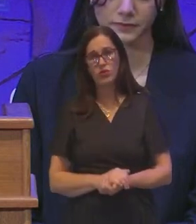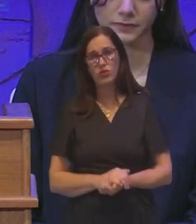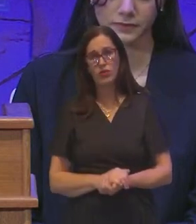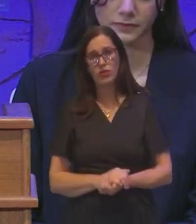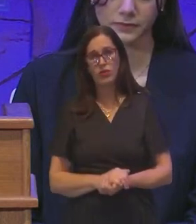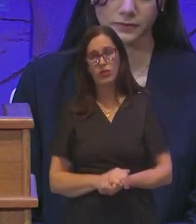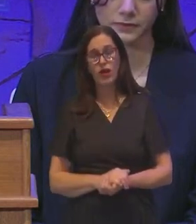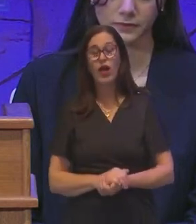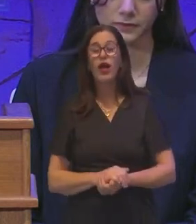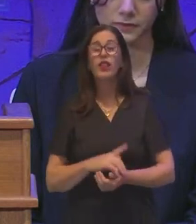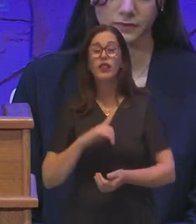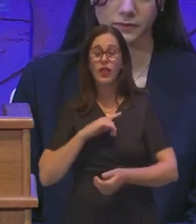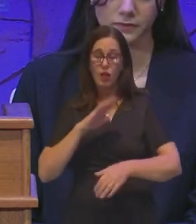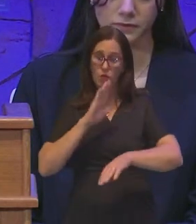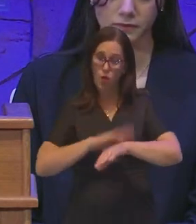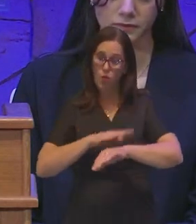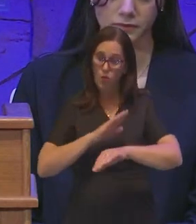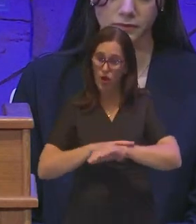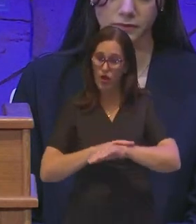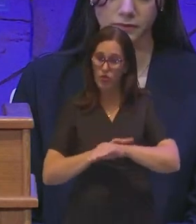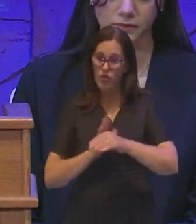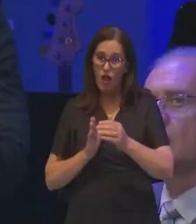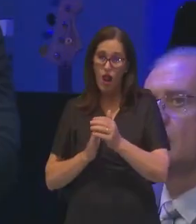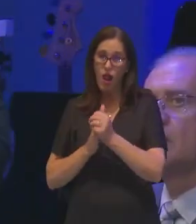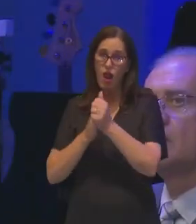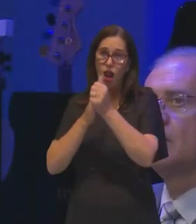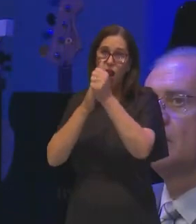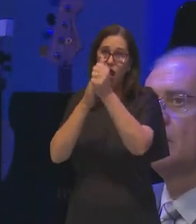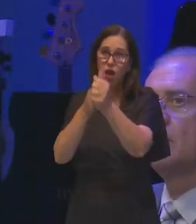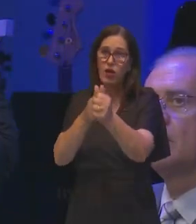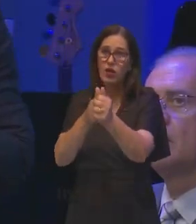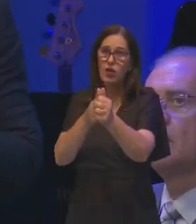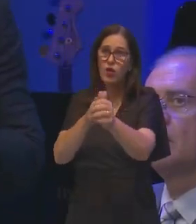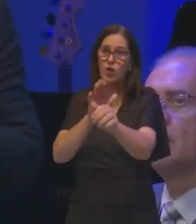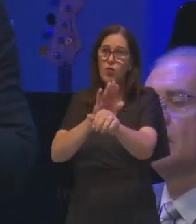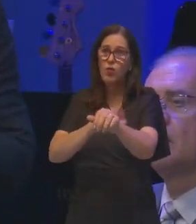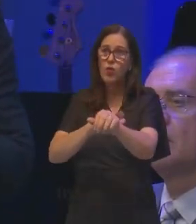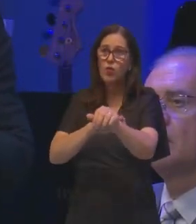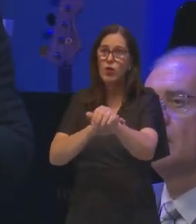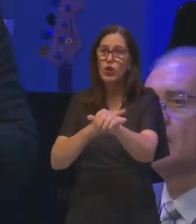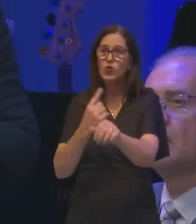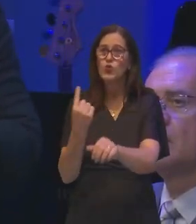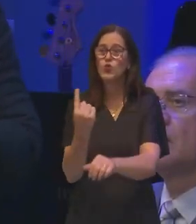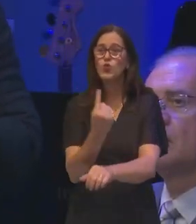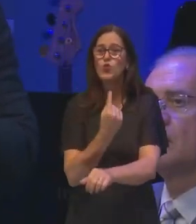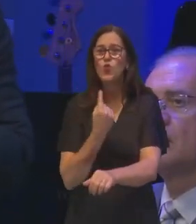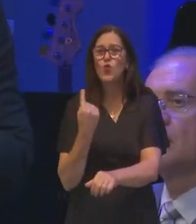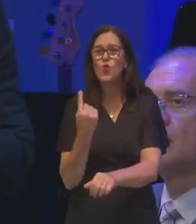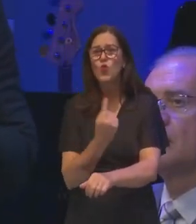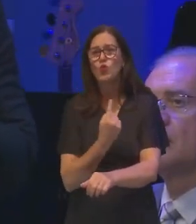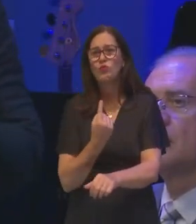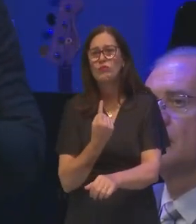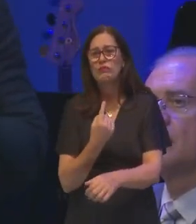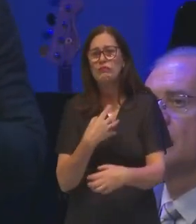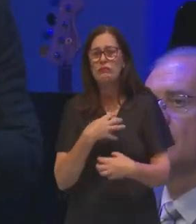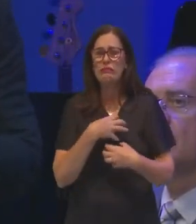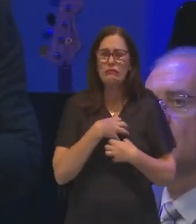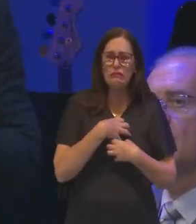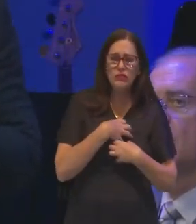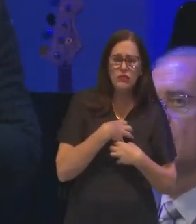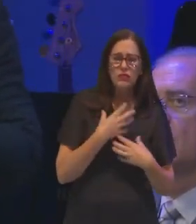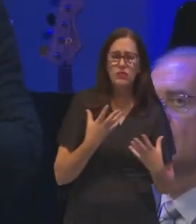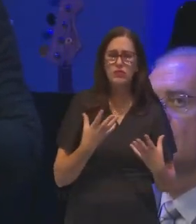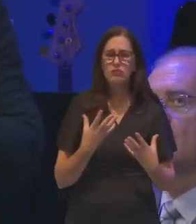Há momentos na vida que somos levados a um momento de isolamento, de solitude ou